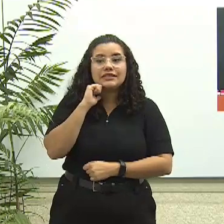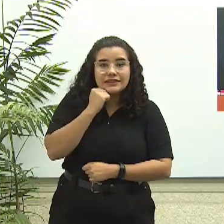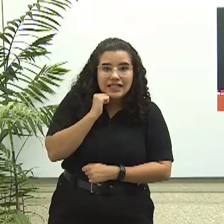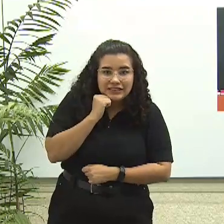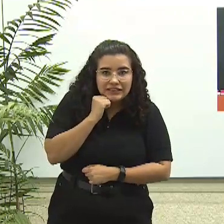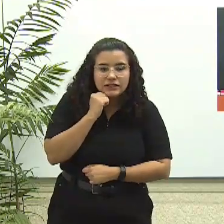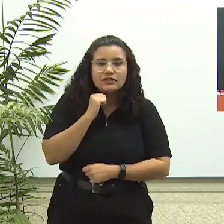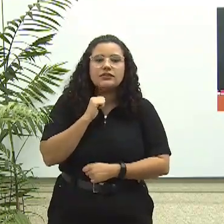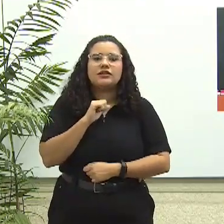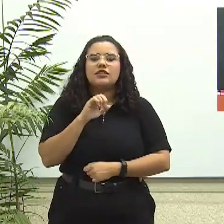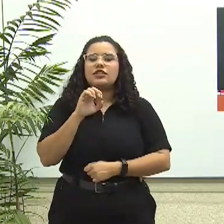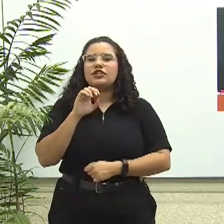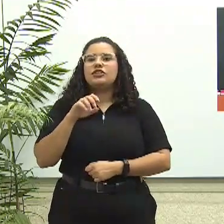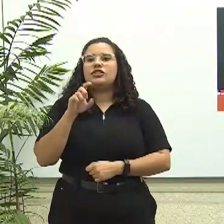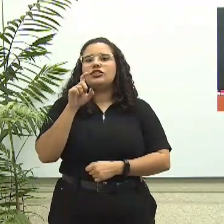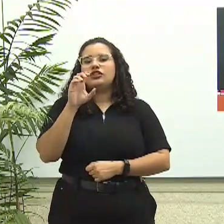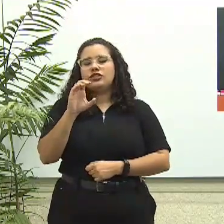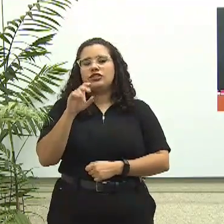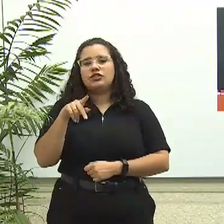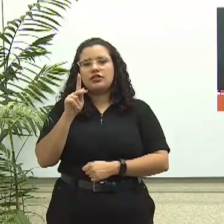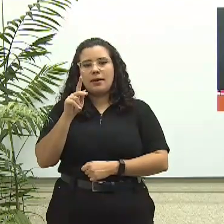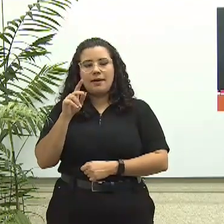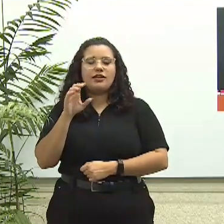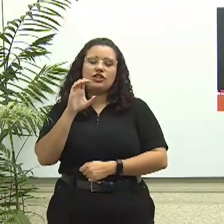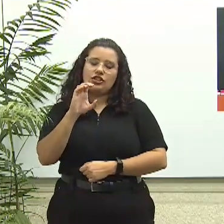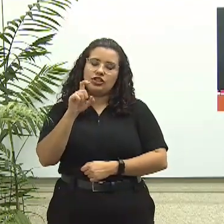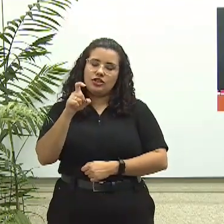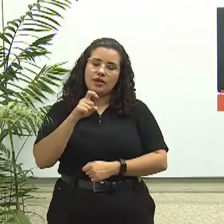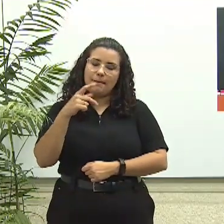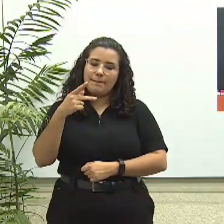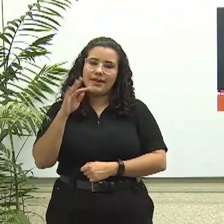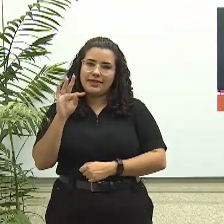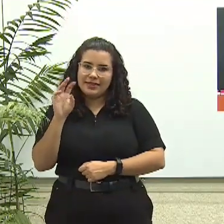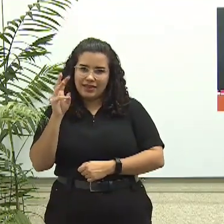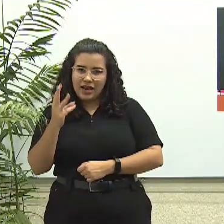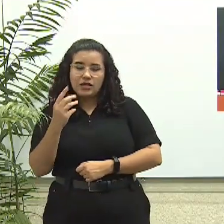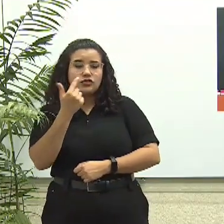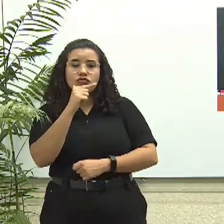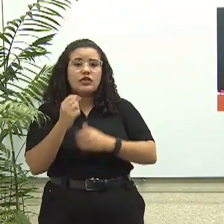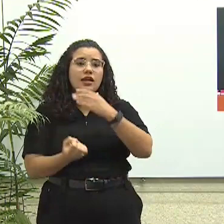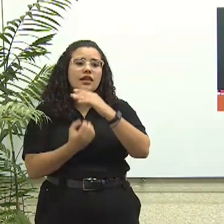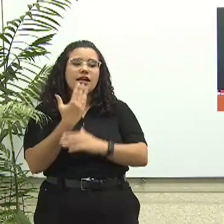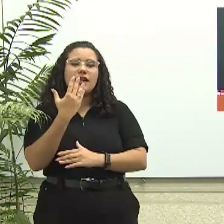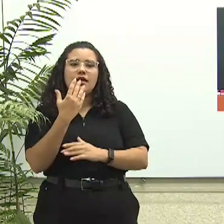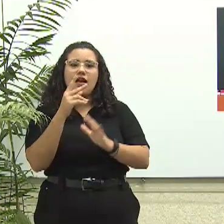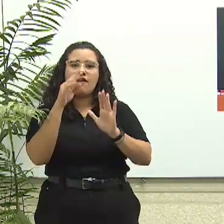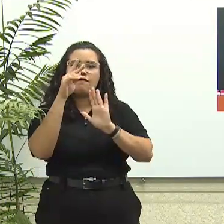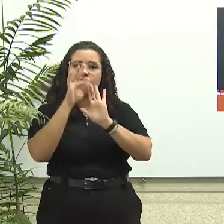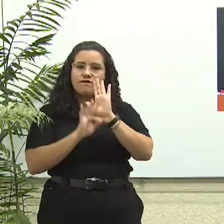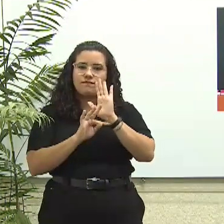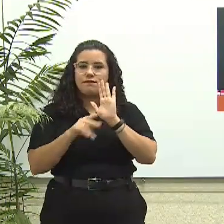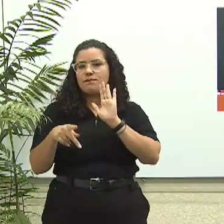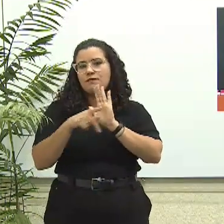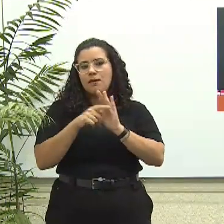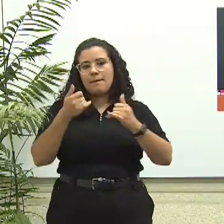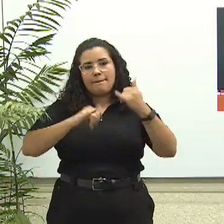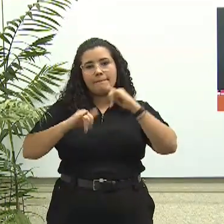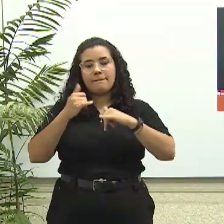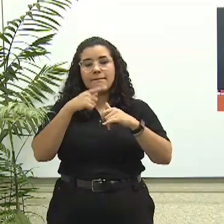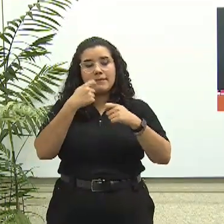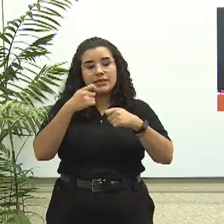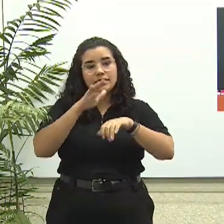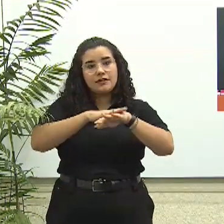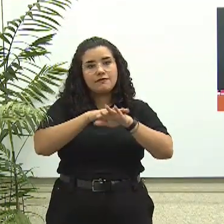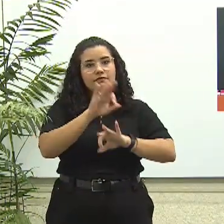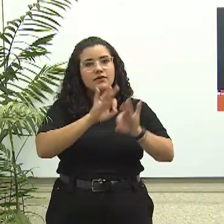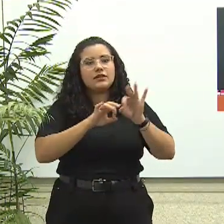o gpt3 não encontra uma nova formulação química ele projeta para eu ir saber se funciona eu